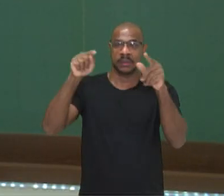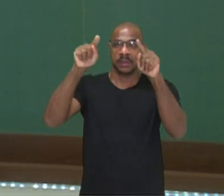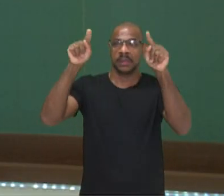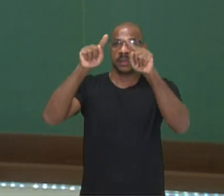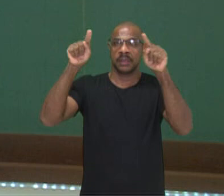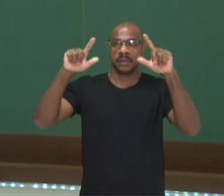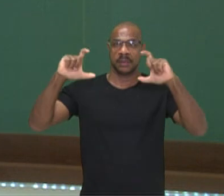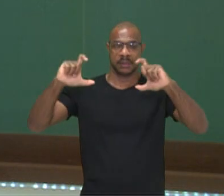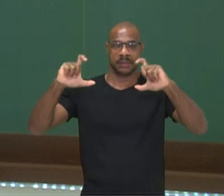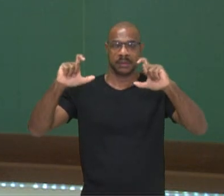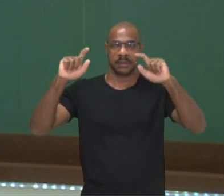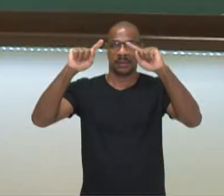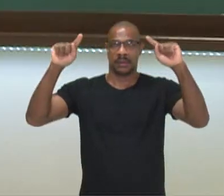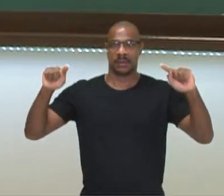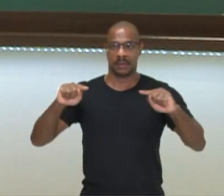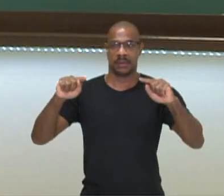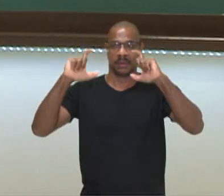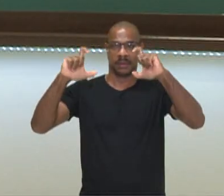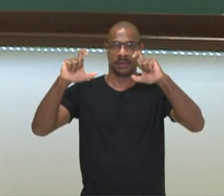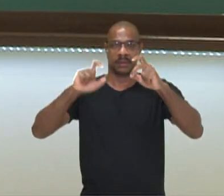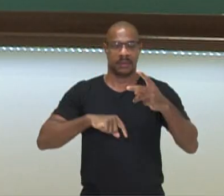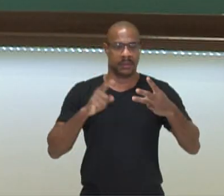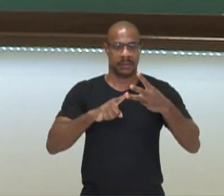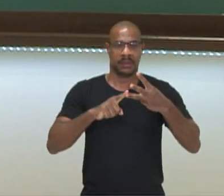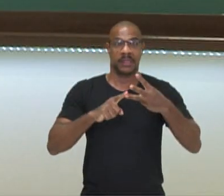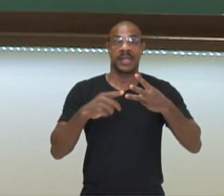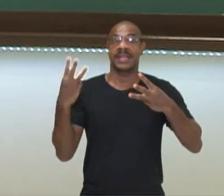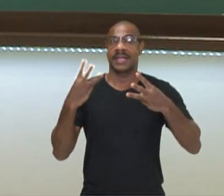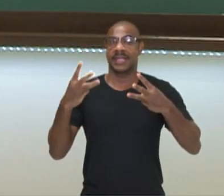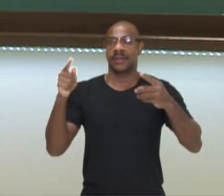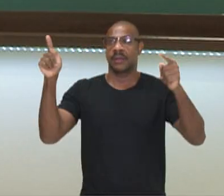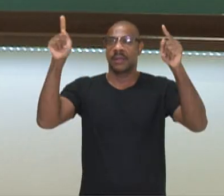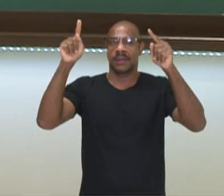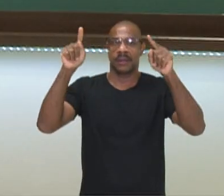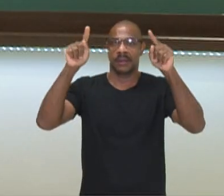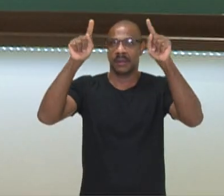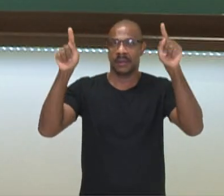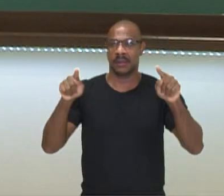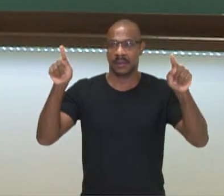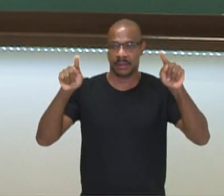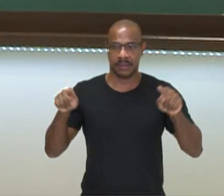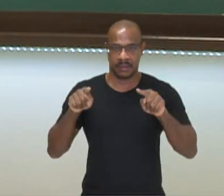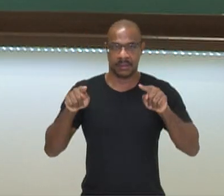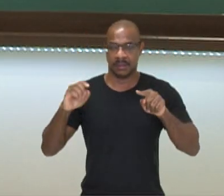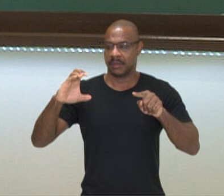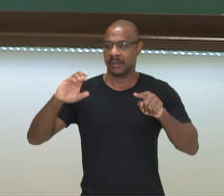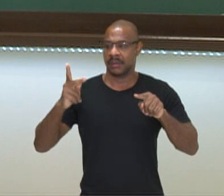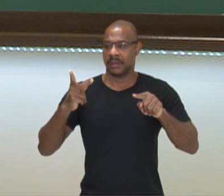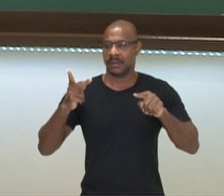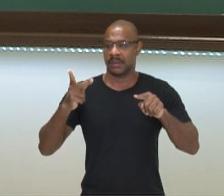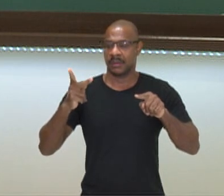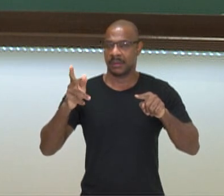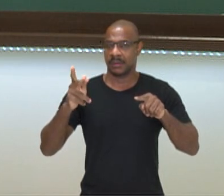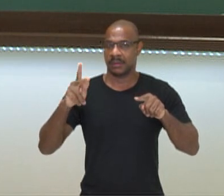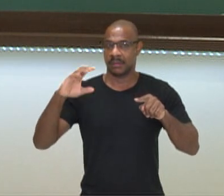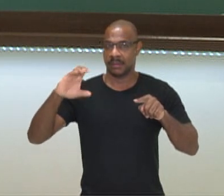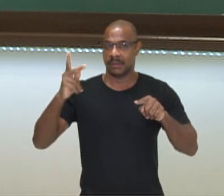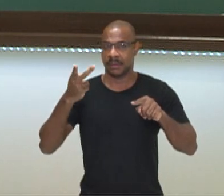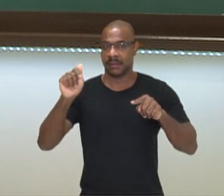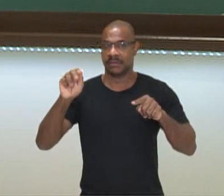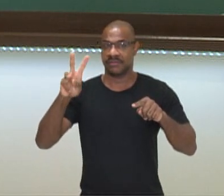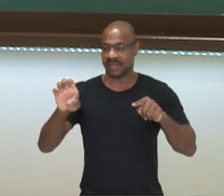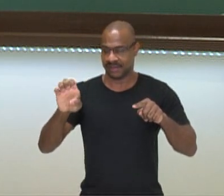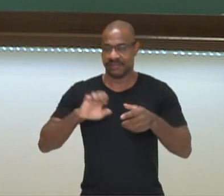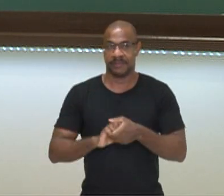E terceiro, chave. Quem determinou essa ordem? Bom, essa ordem foi convencionada dentro dos estudiosos